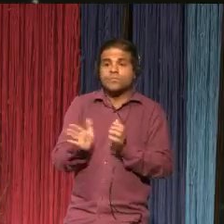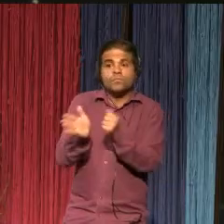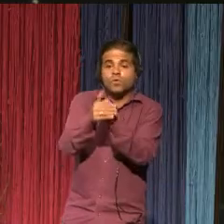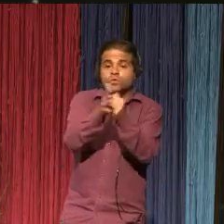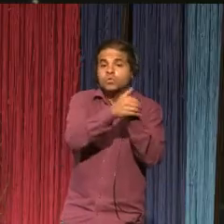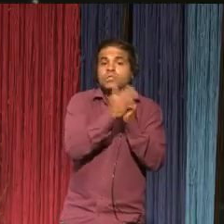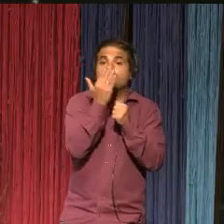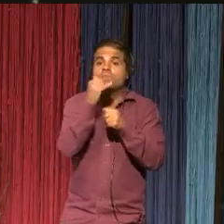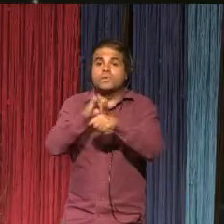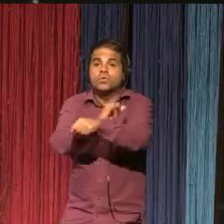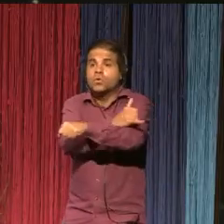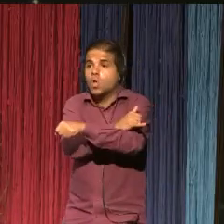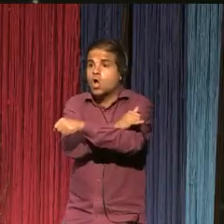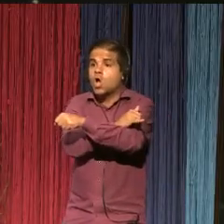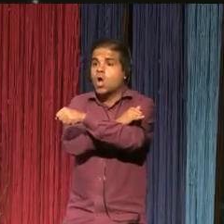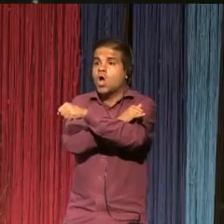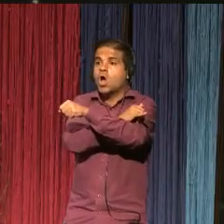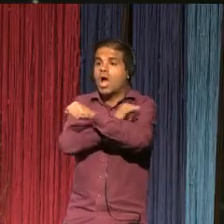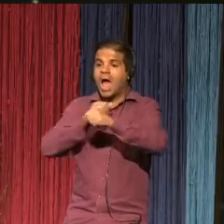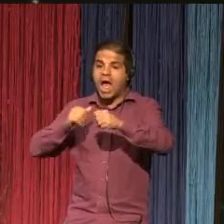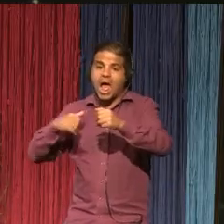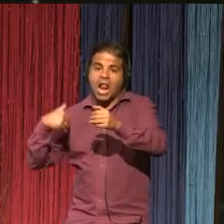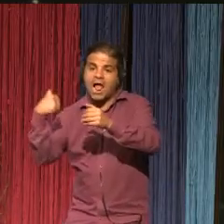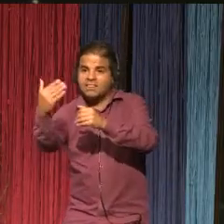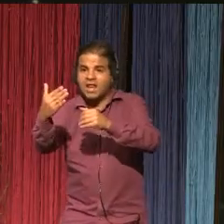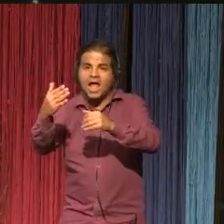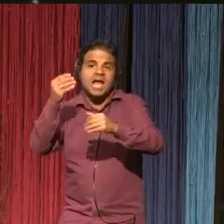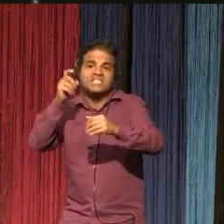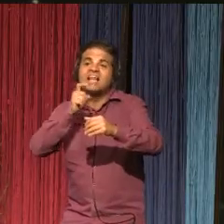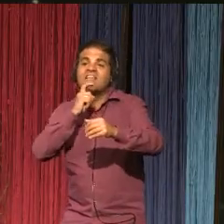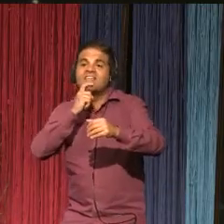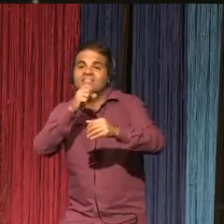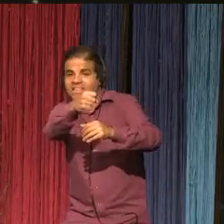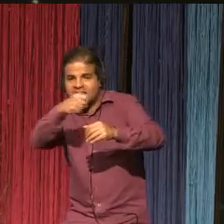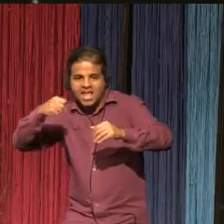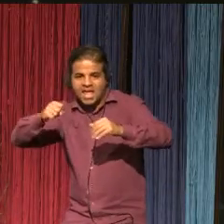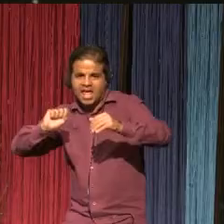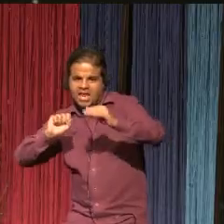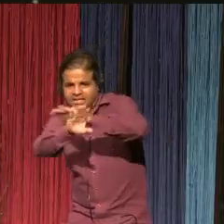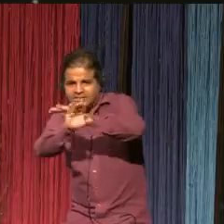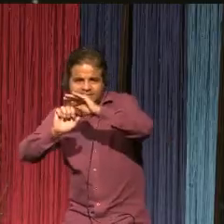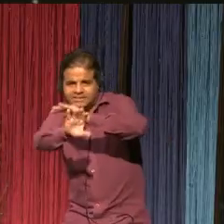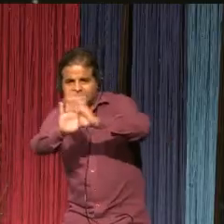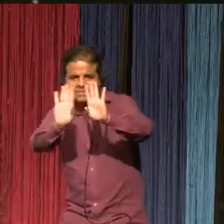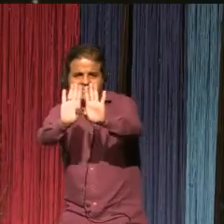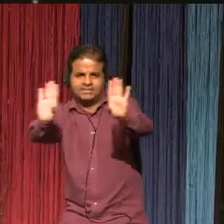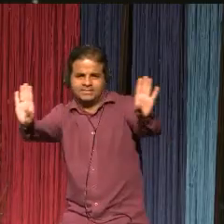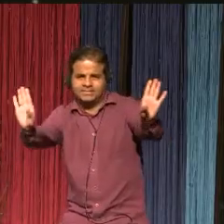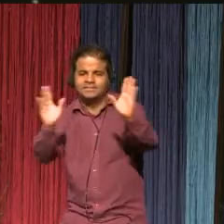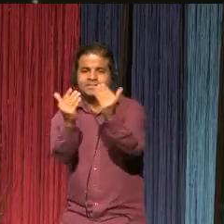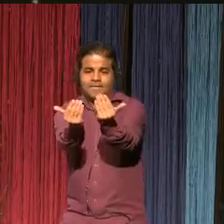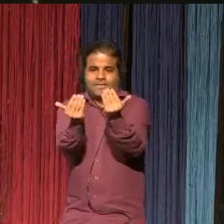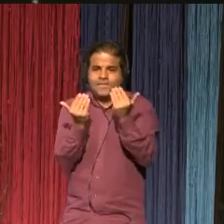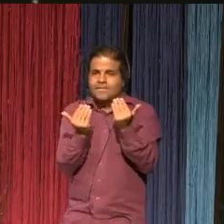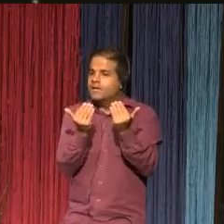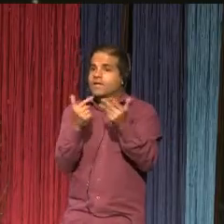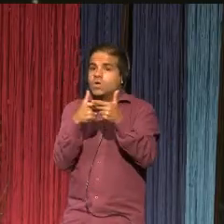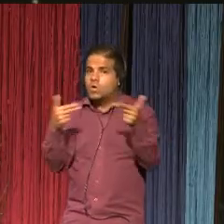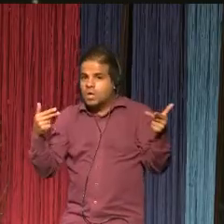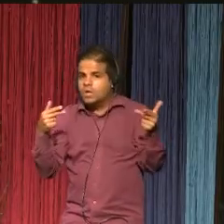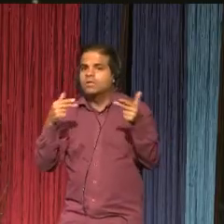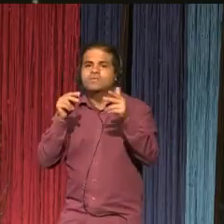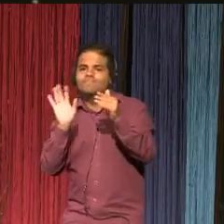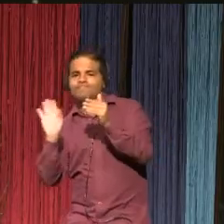comidas gordurosas na parte do fundo da geladeira, eu não fico tão tentada. Você tenta facilitar as coisas para você, não